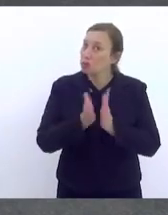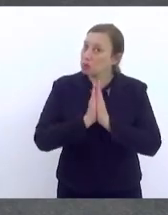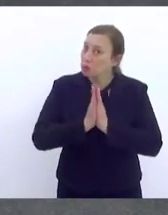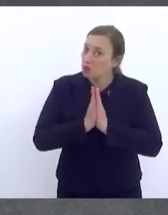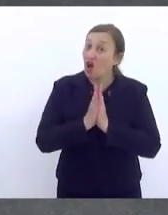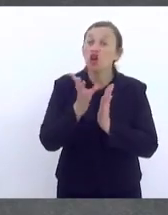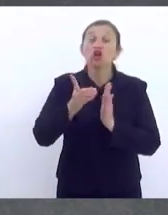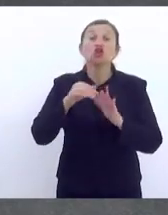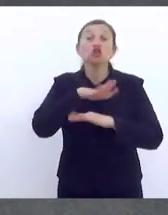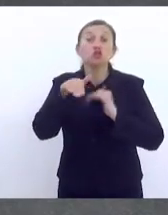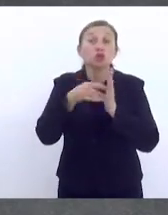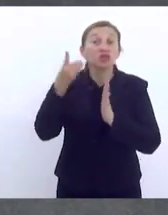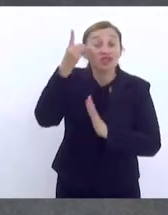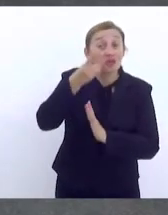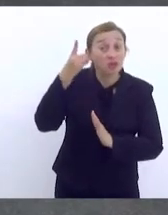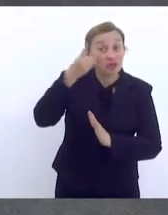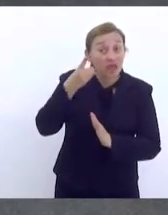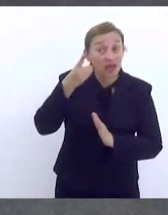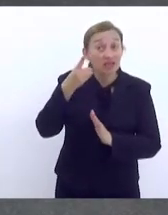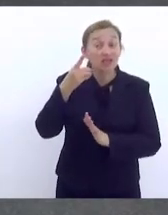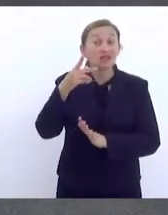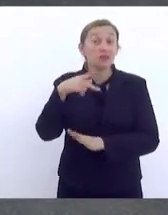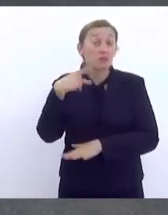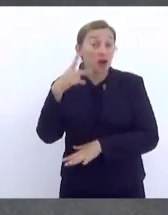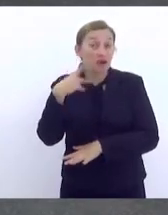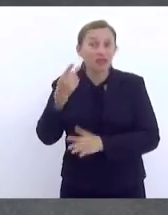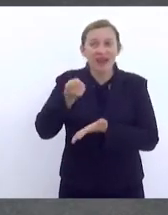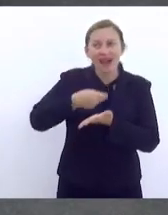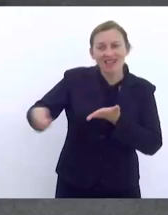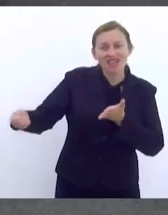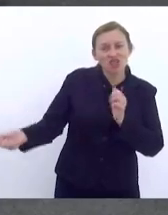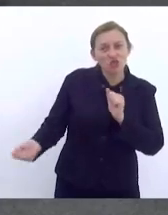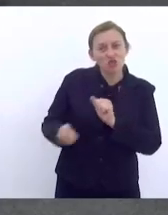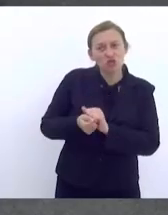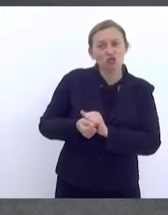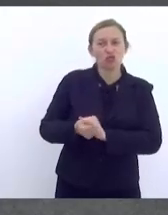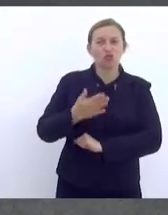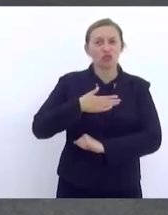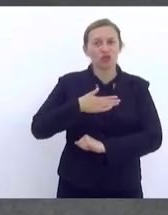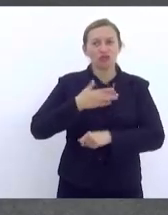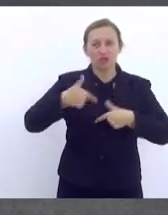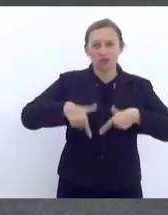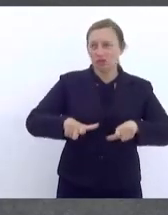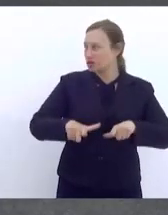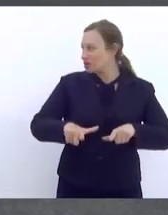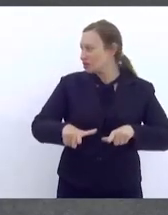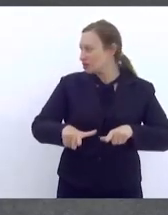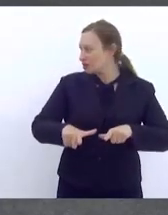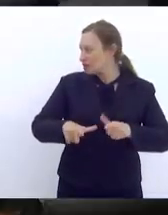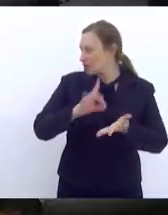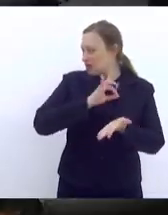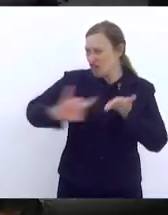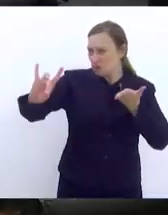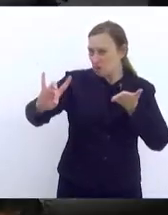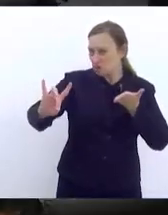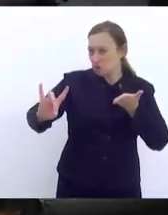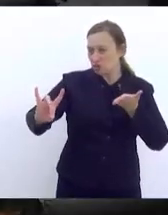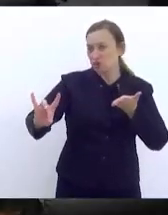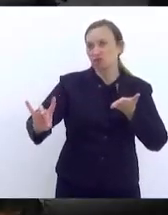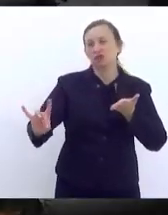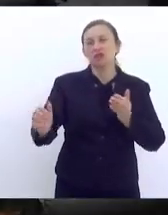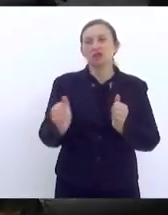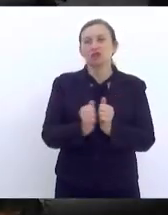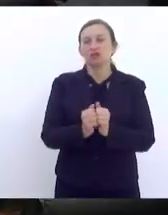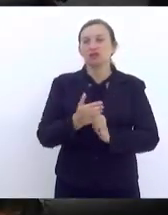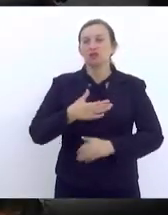todas as deputadas desse Parlamento assine essa emoção de repúdio Muito obrigado Presidente a